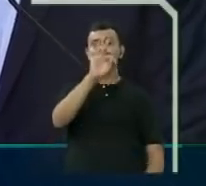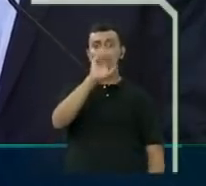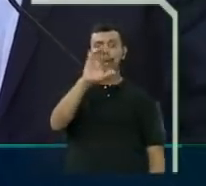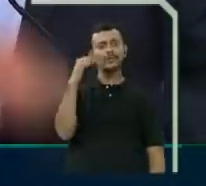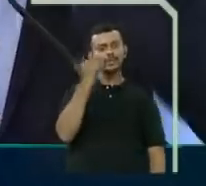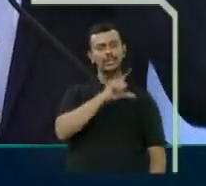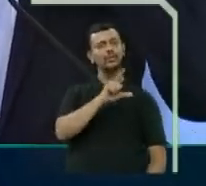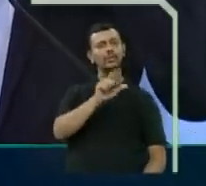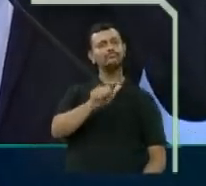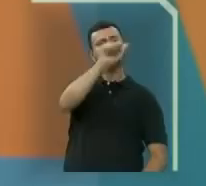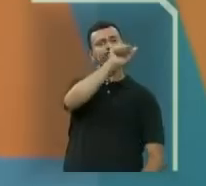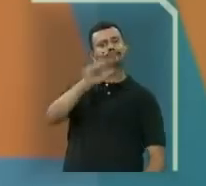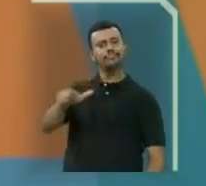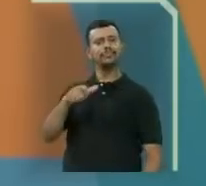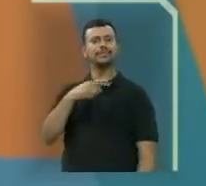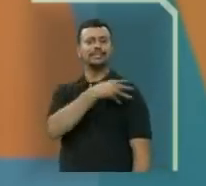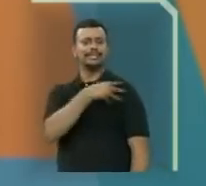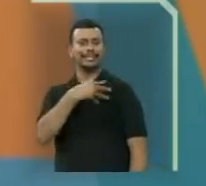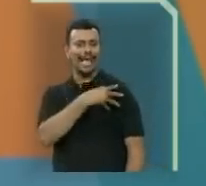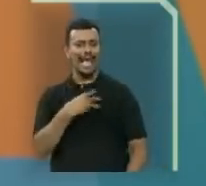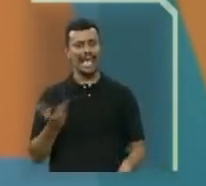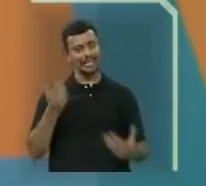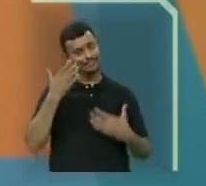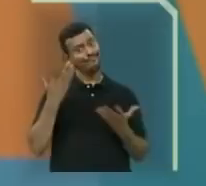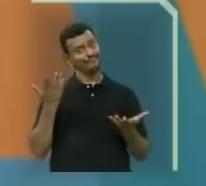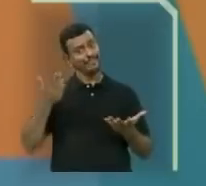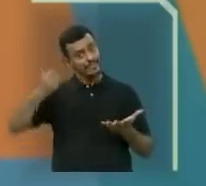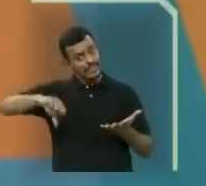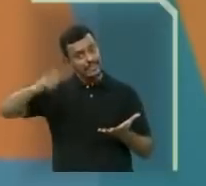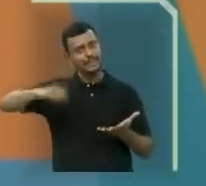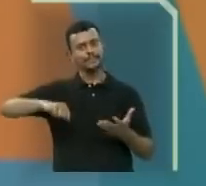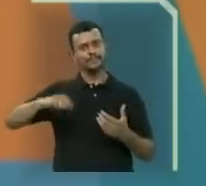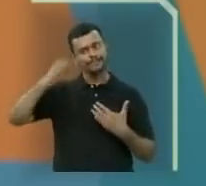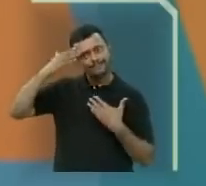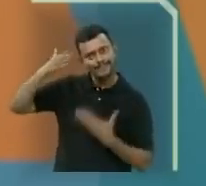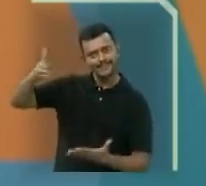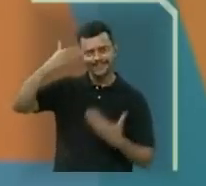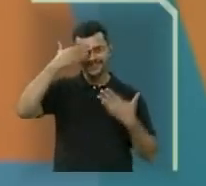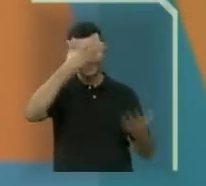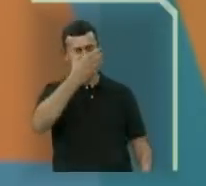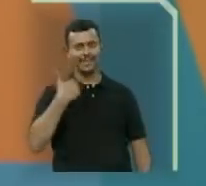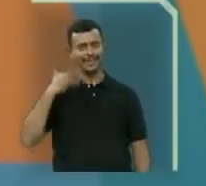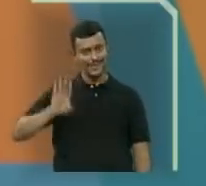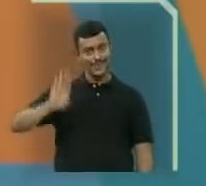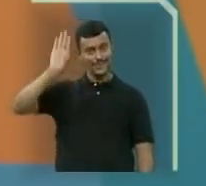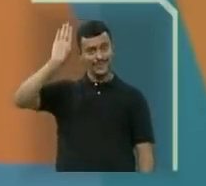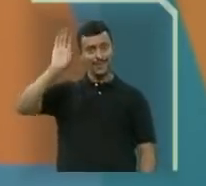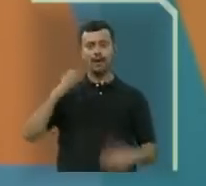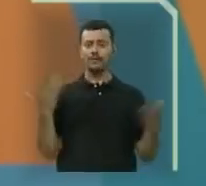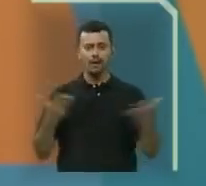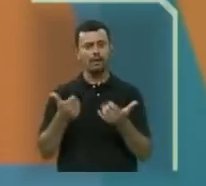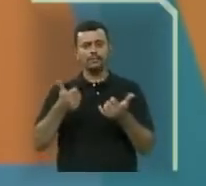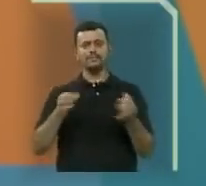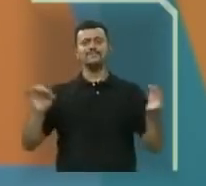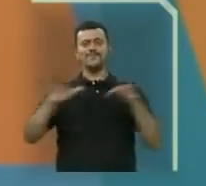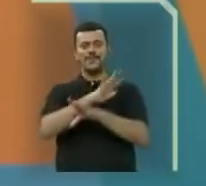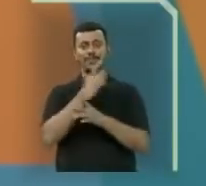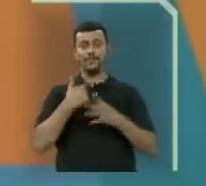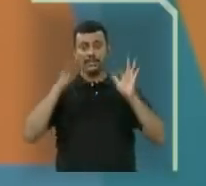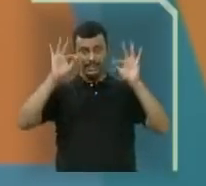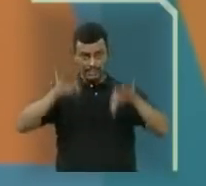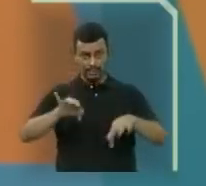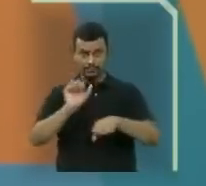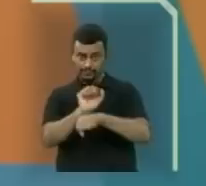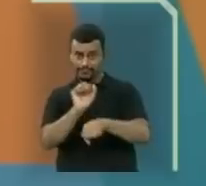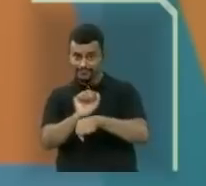importante a gente avaliar isso. Muito obrigada, agradeço aos candidatos e encerramos o primeiro bloco. Voltamos daqui a